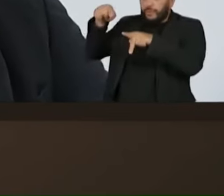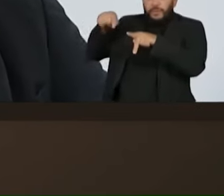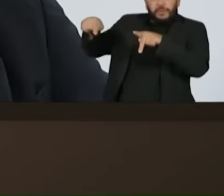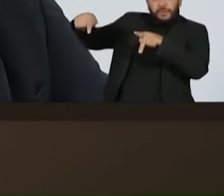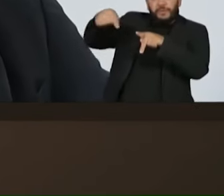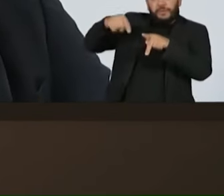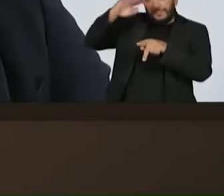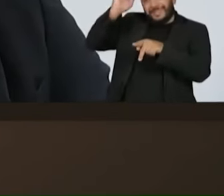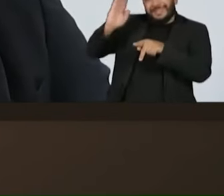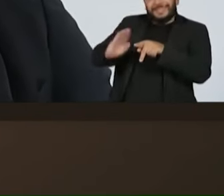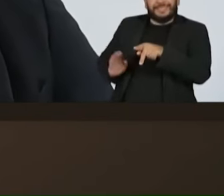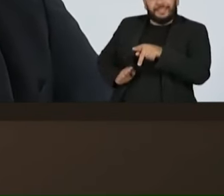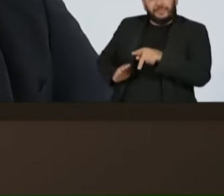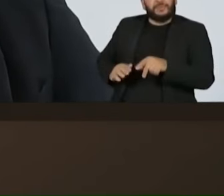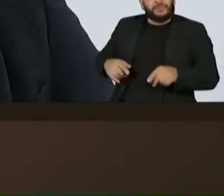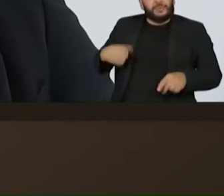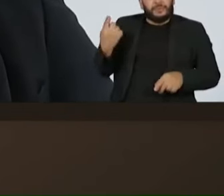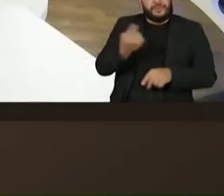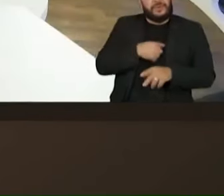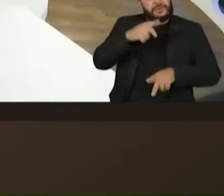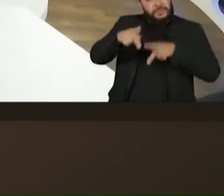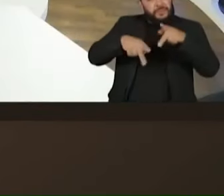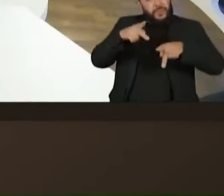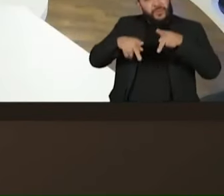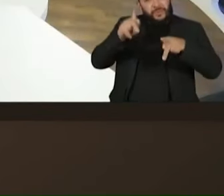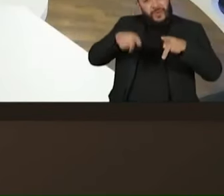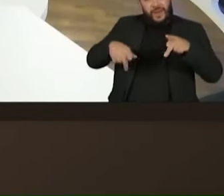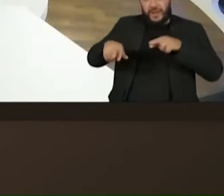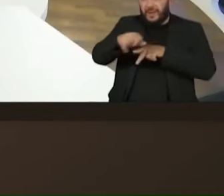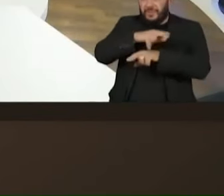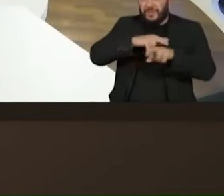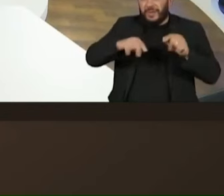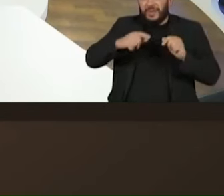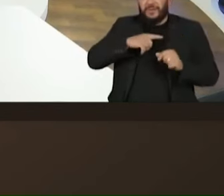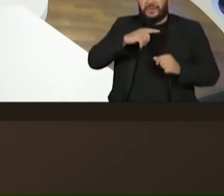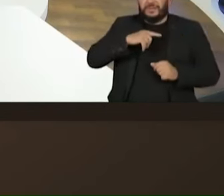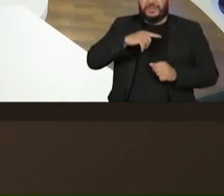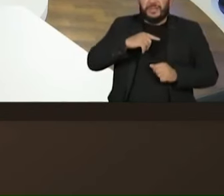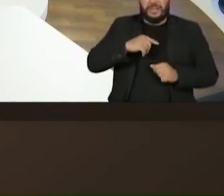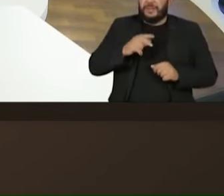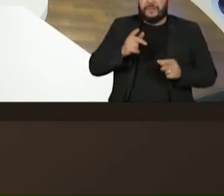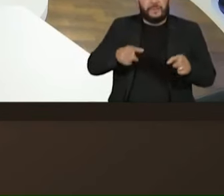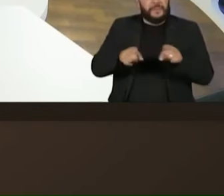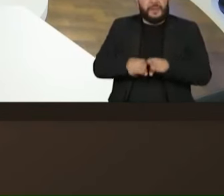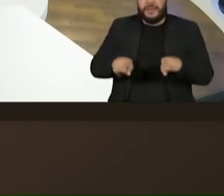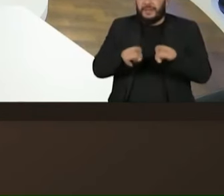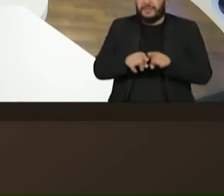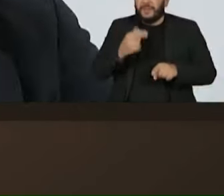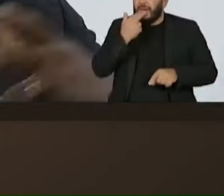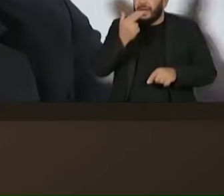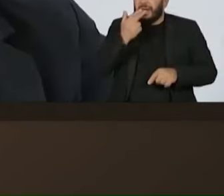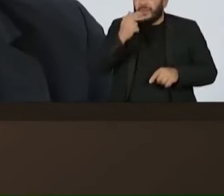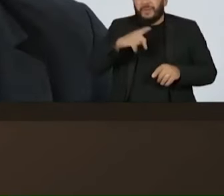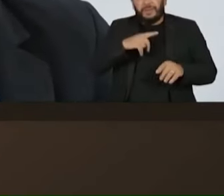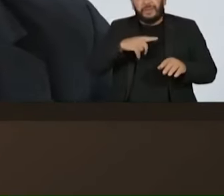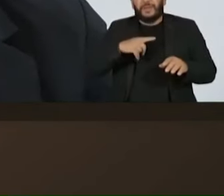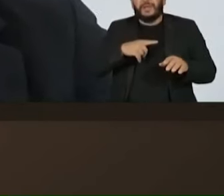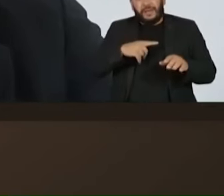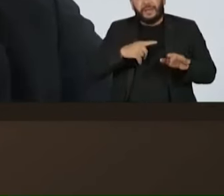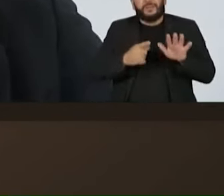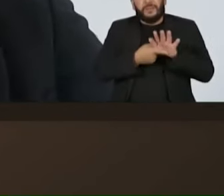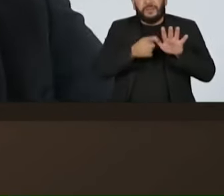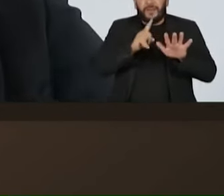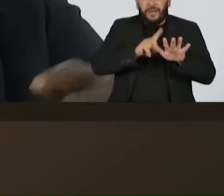né? A gente tem, na mesma língua, diversos acentos, diversos sotaques, diversas expressões, diversos